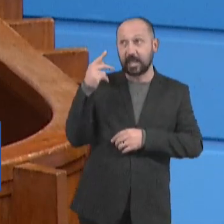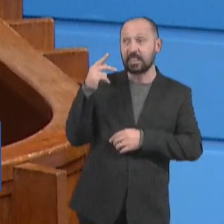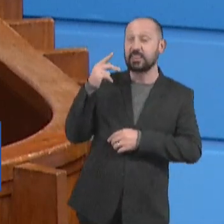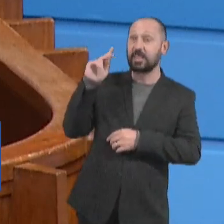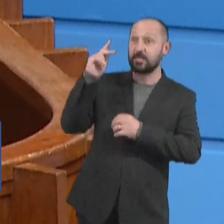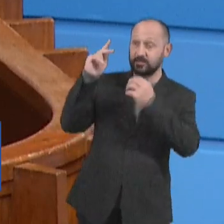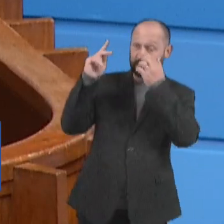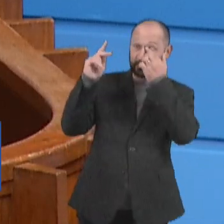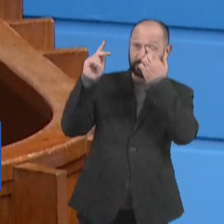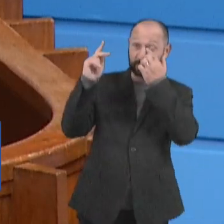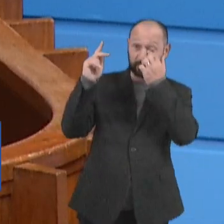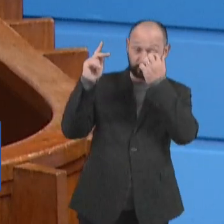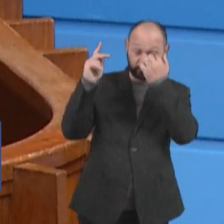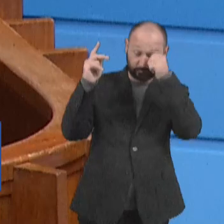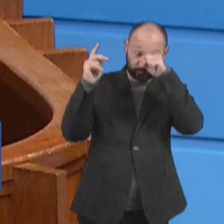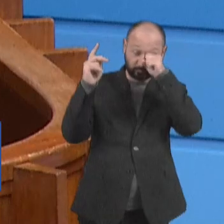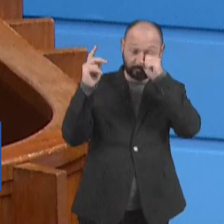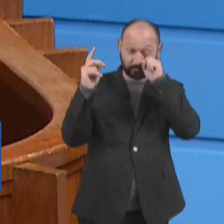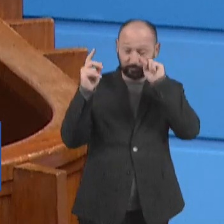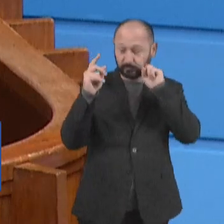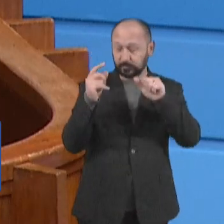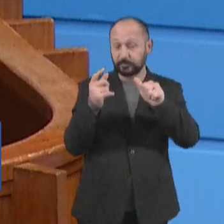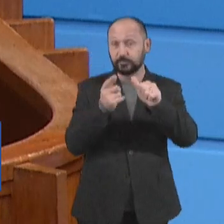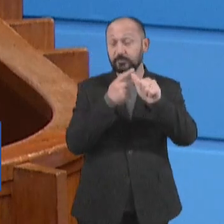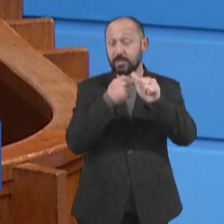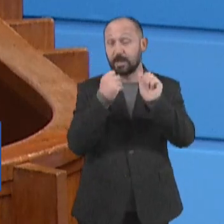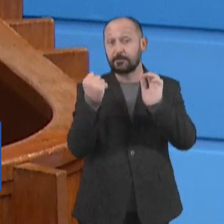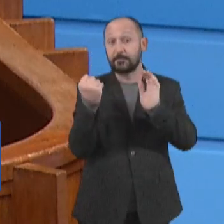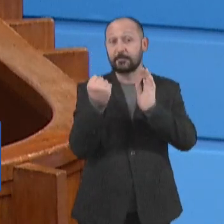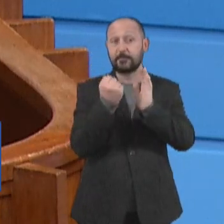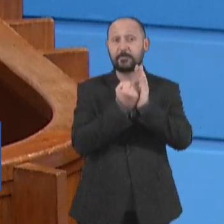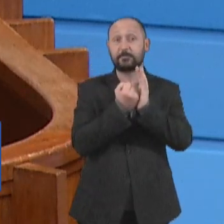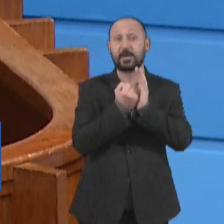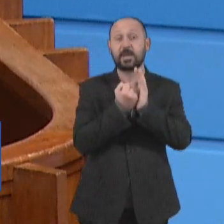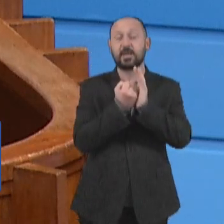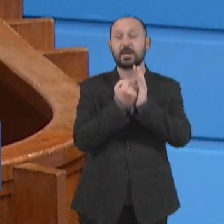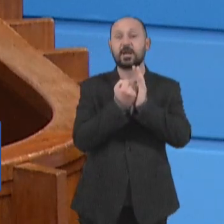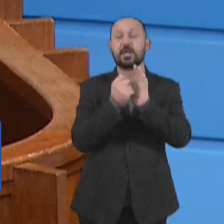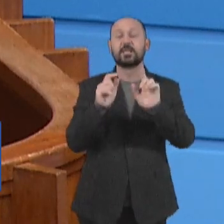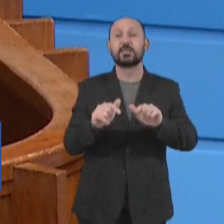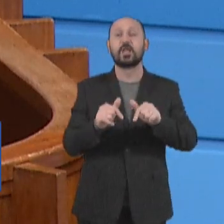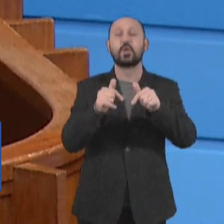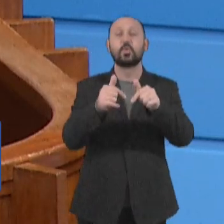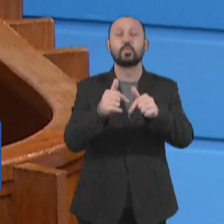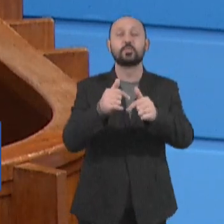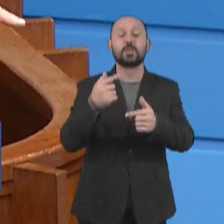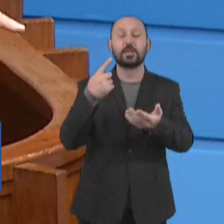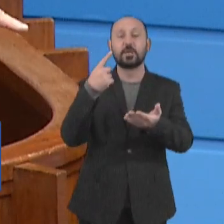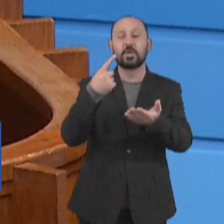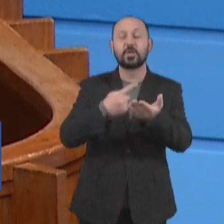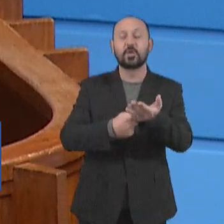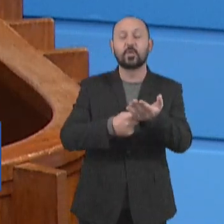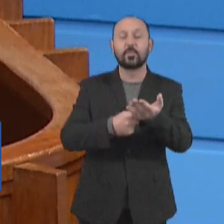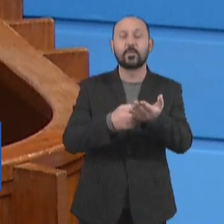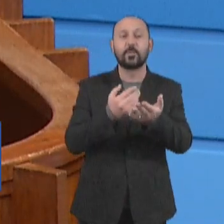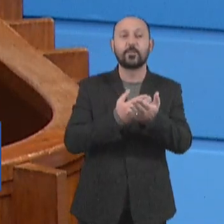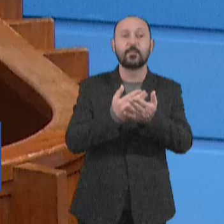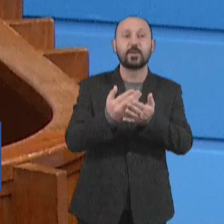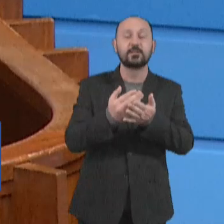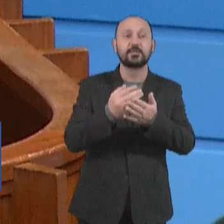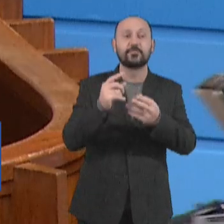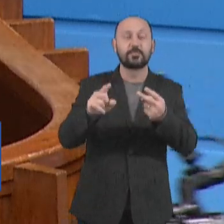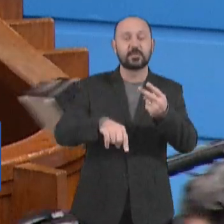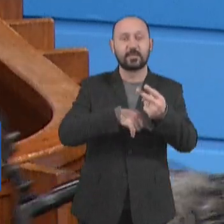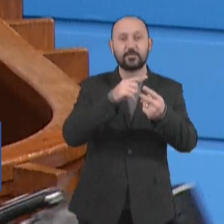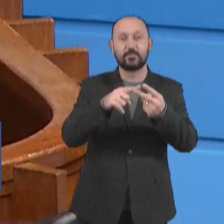deles, é um primeiro marco dessa luta que se estabelece